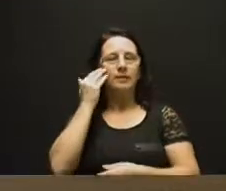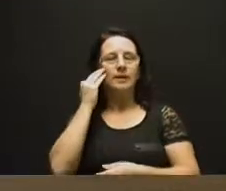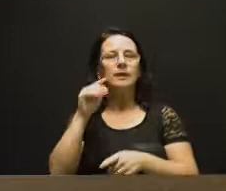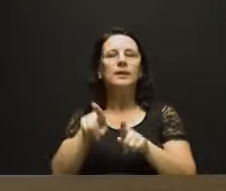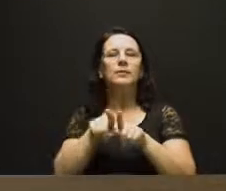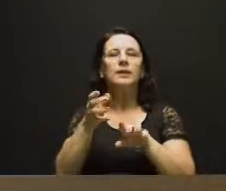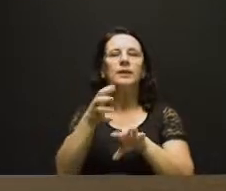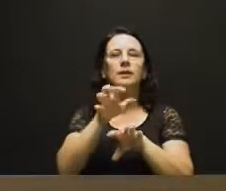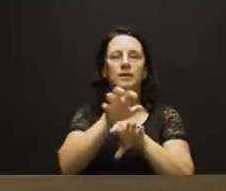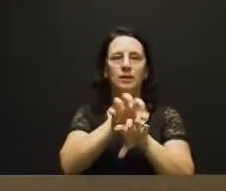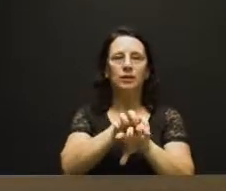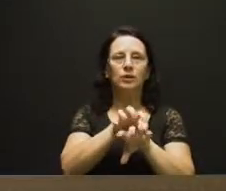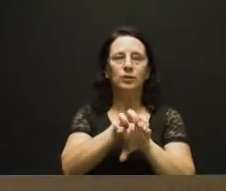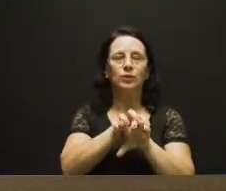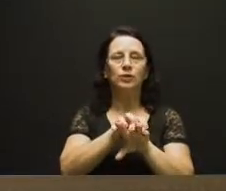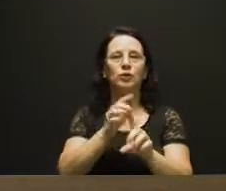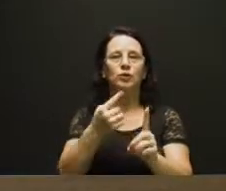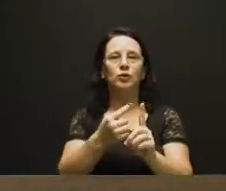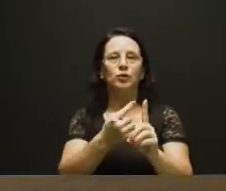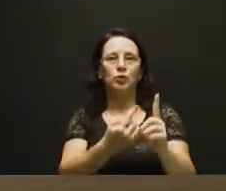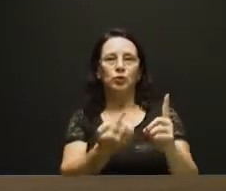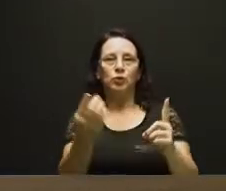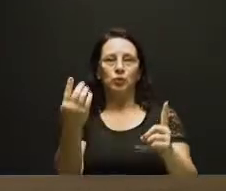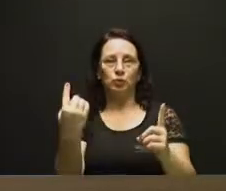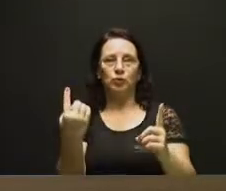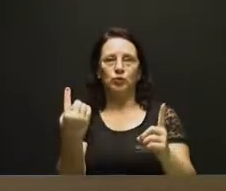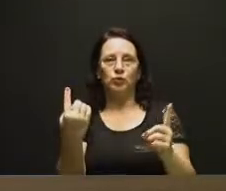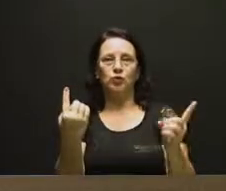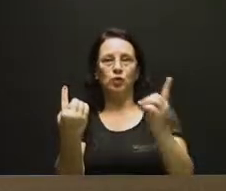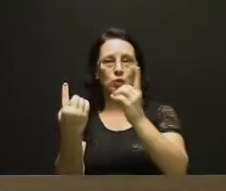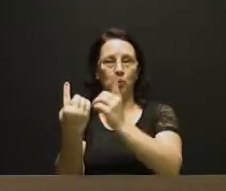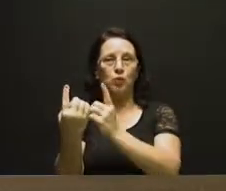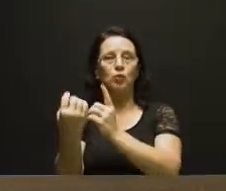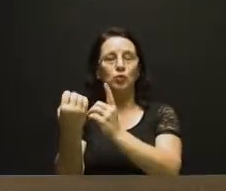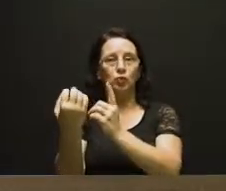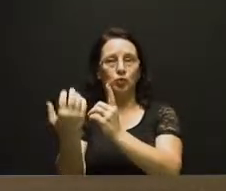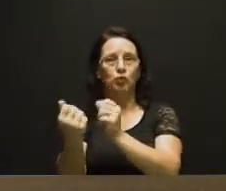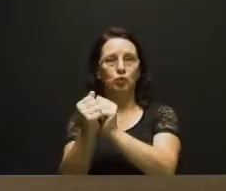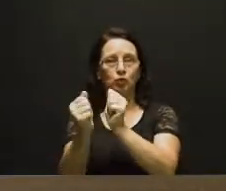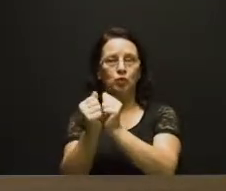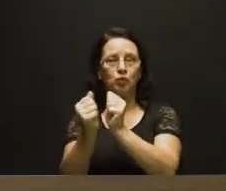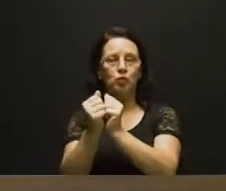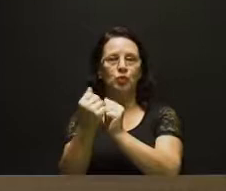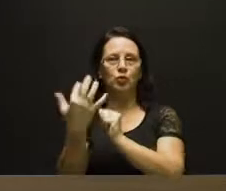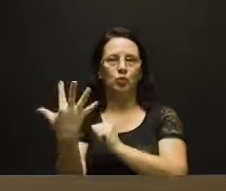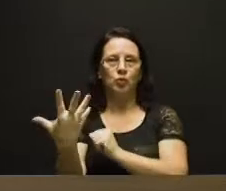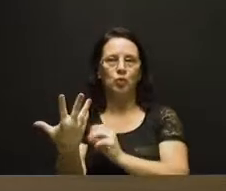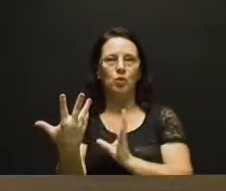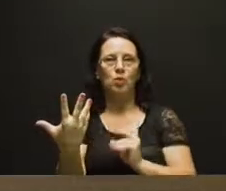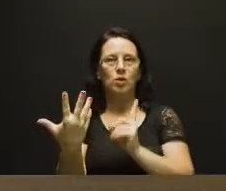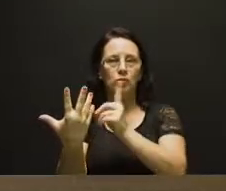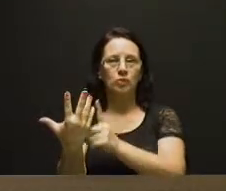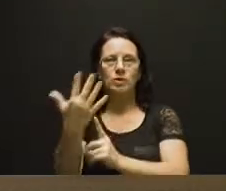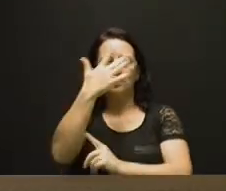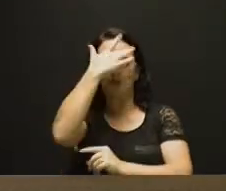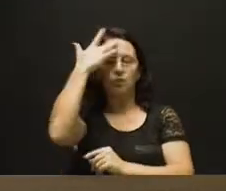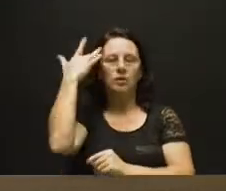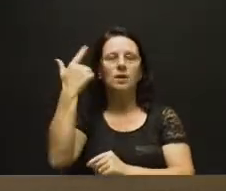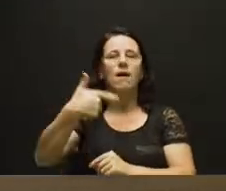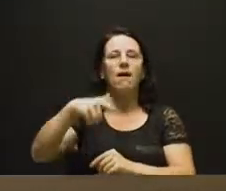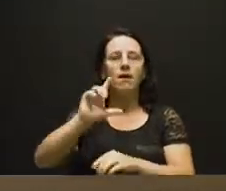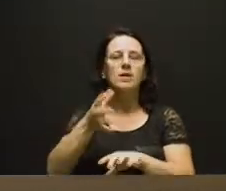diferente de integrar porque a integração quando quando foi quando existiu além da integração antes da inclusão